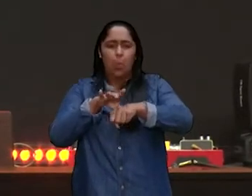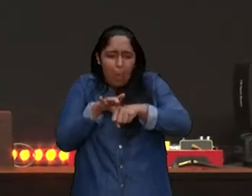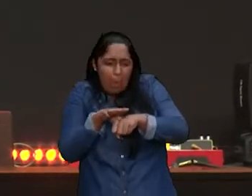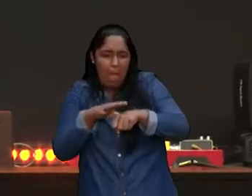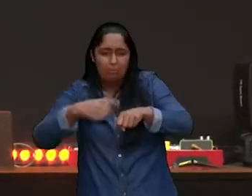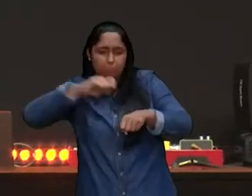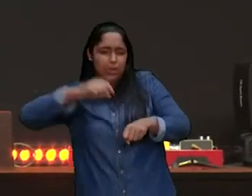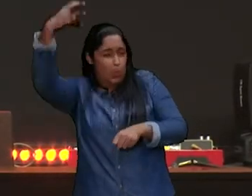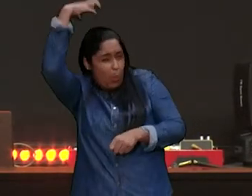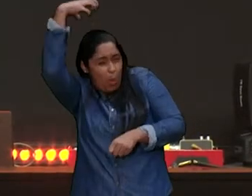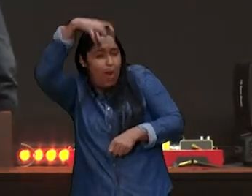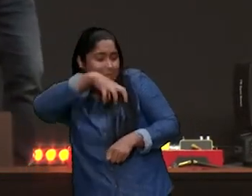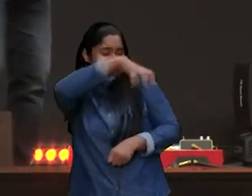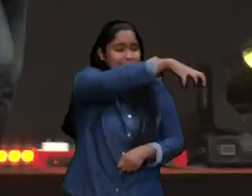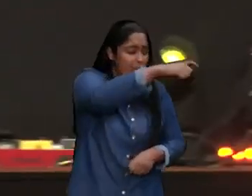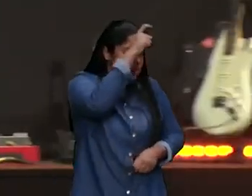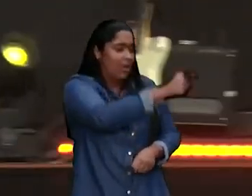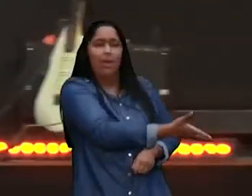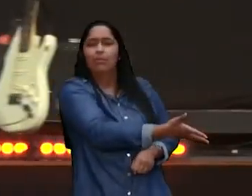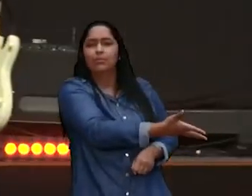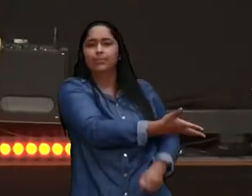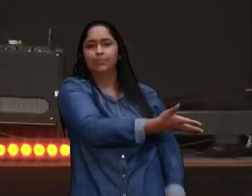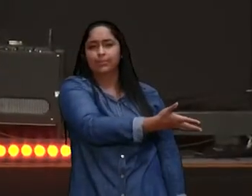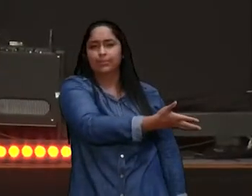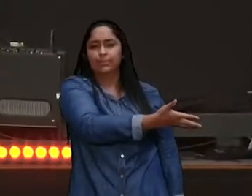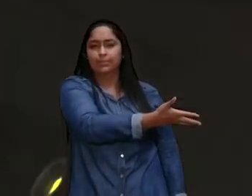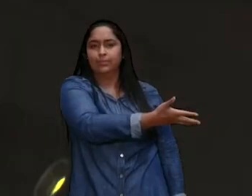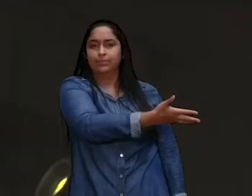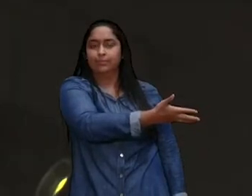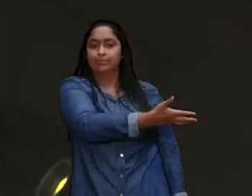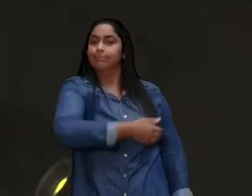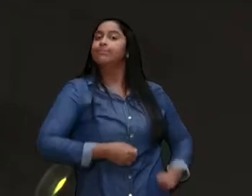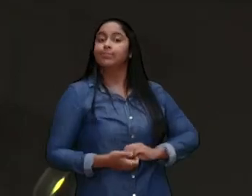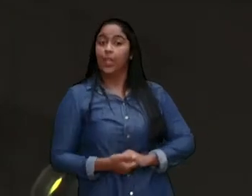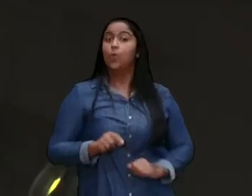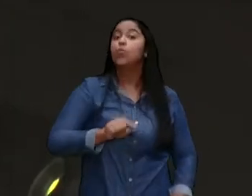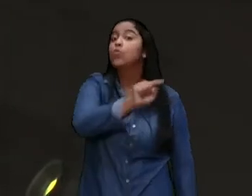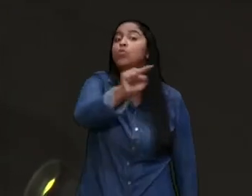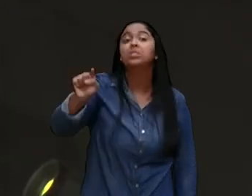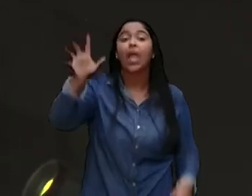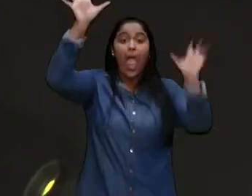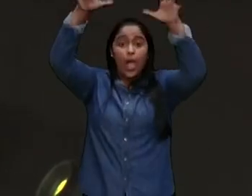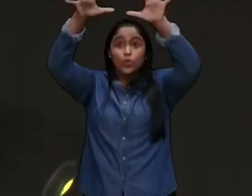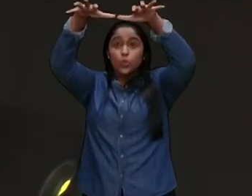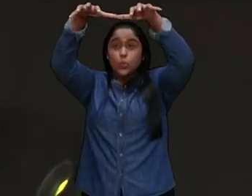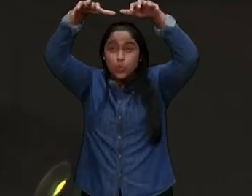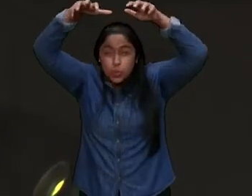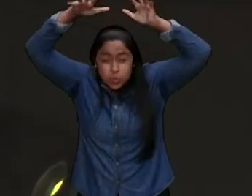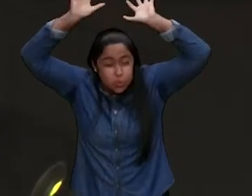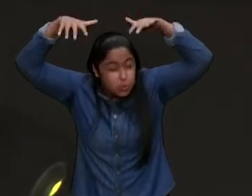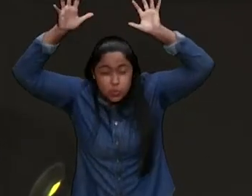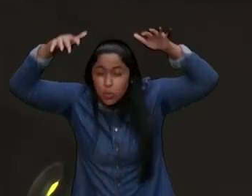caldeirão E aí você pega um uma chuva fica com a roupa molhada no